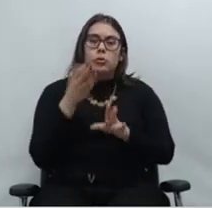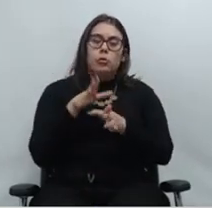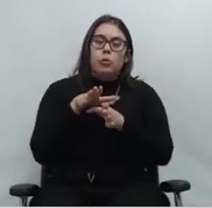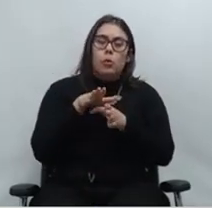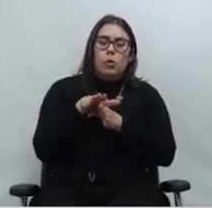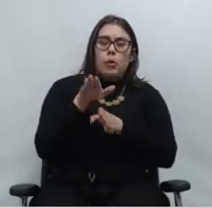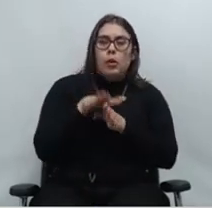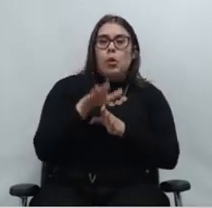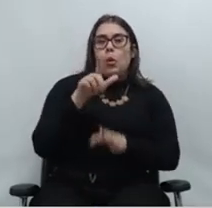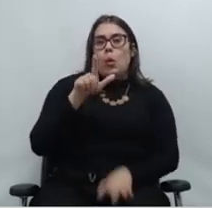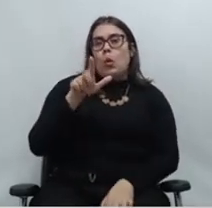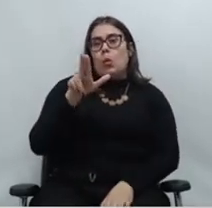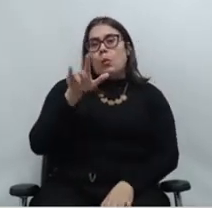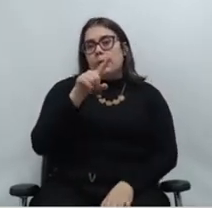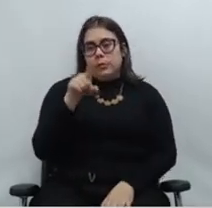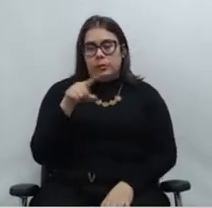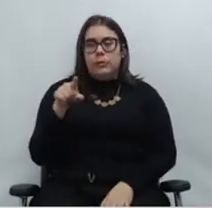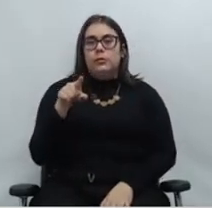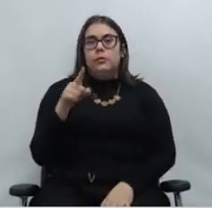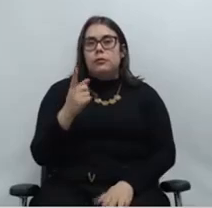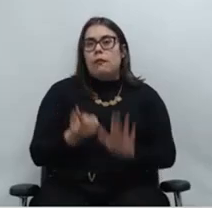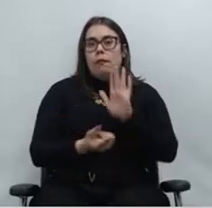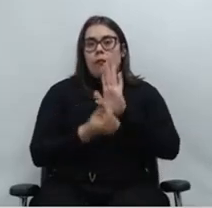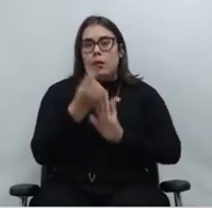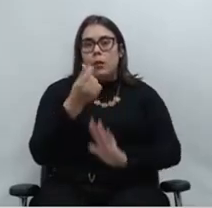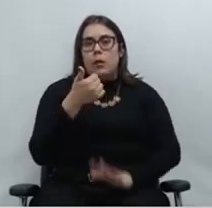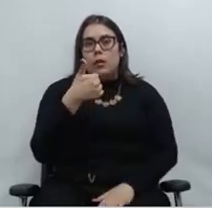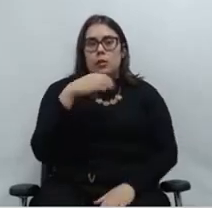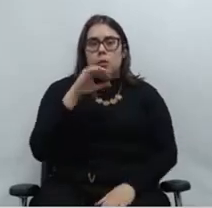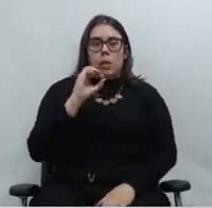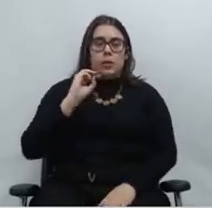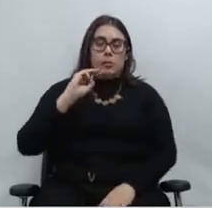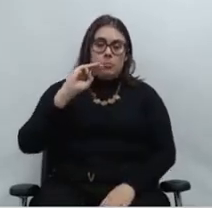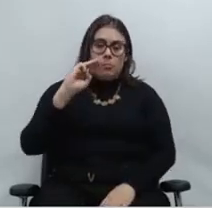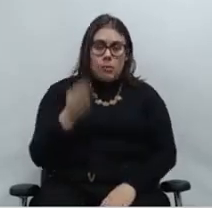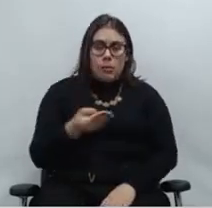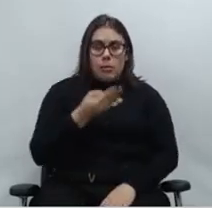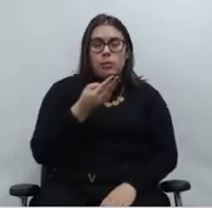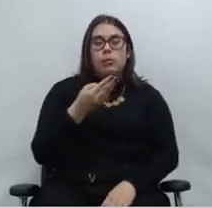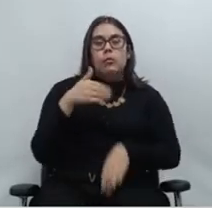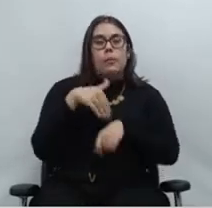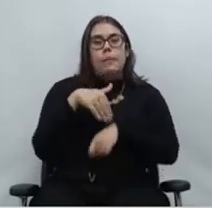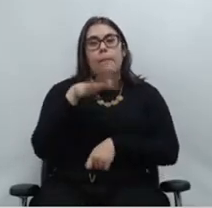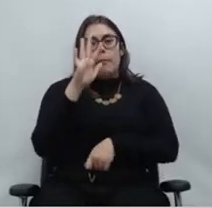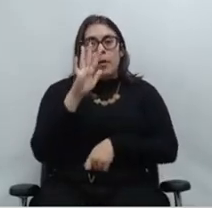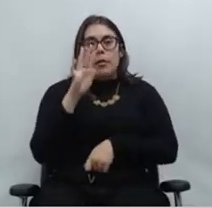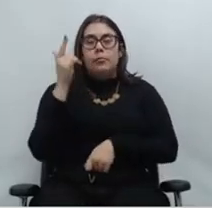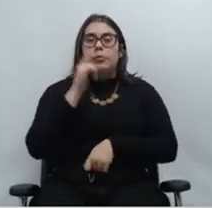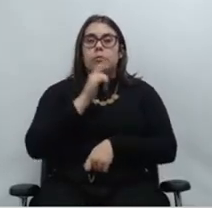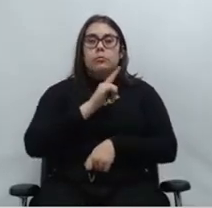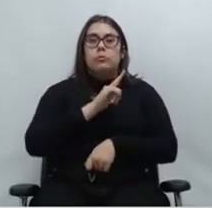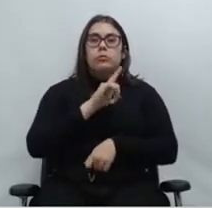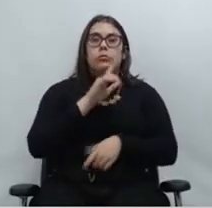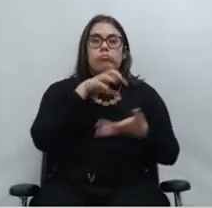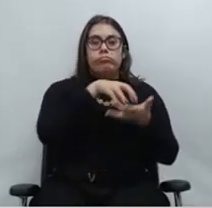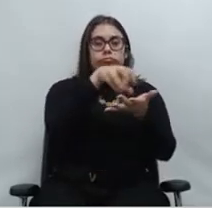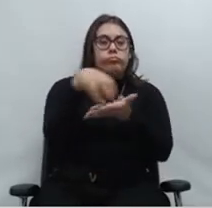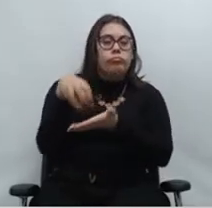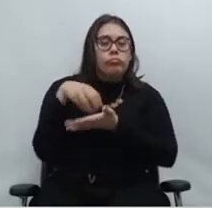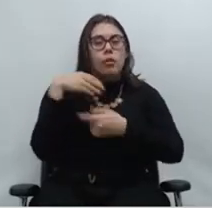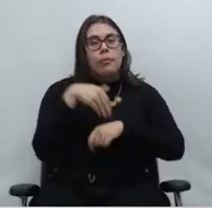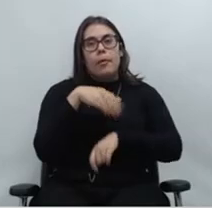Luiz Eduardo. A previsão orçamentária é de 10 milhões, de aproximadamente um pouco mais de 10 milhões de reais, para fim de instalação das novas